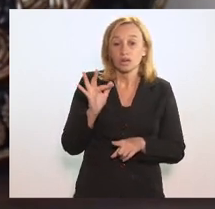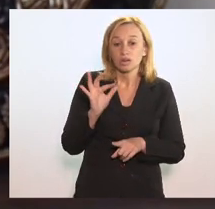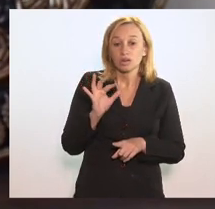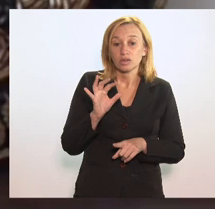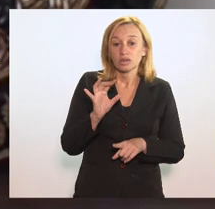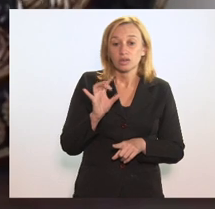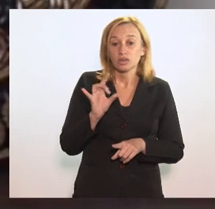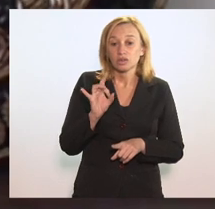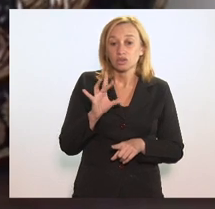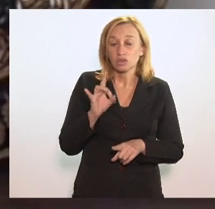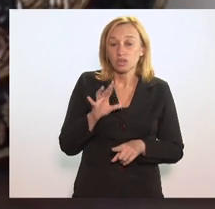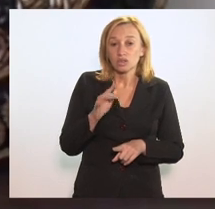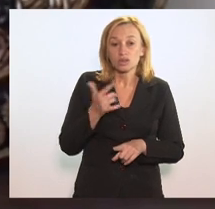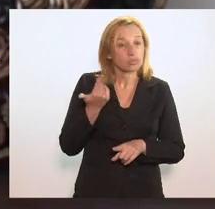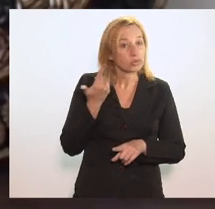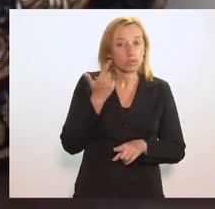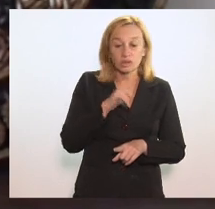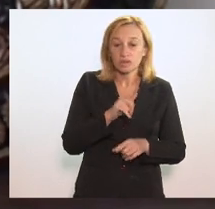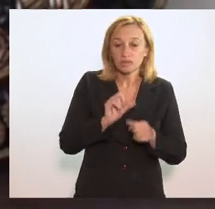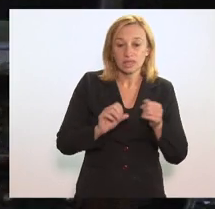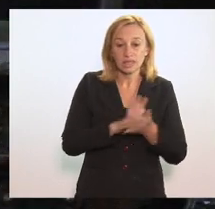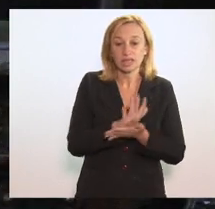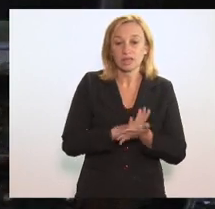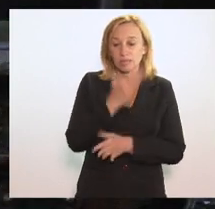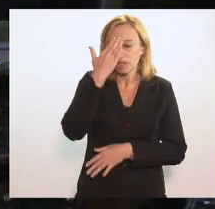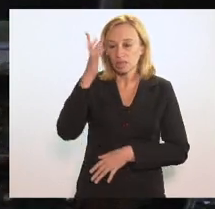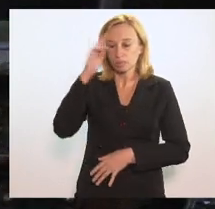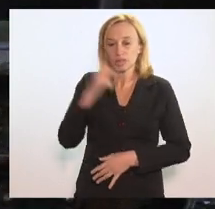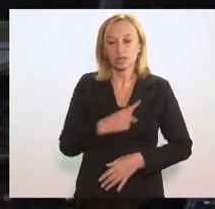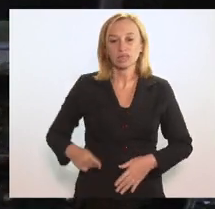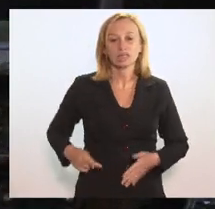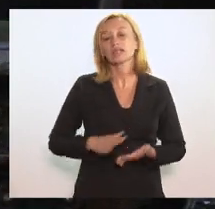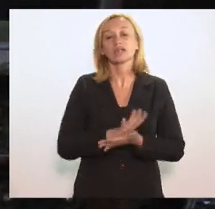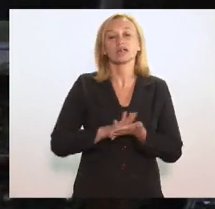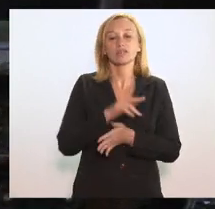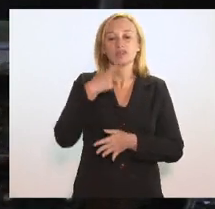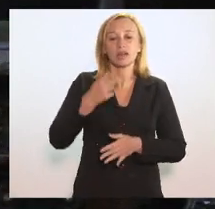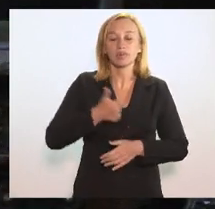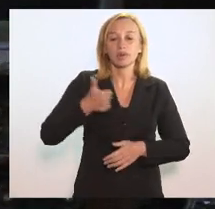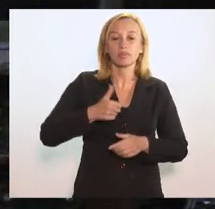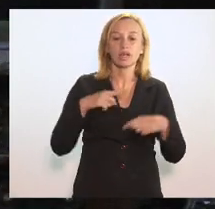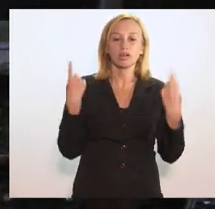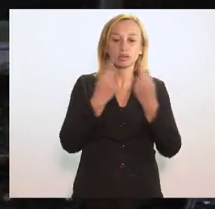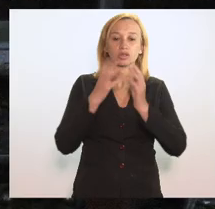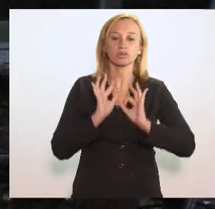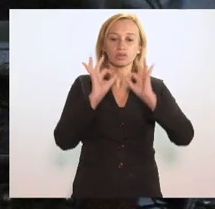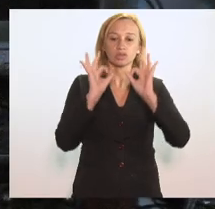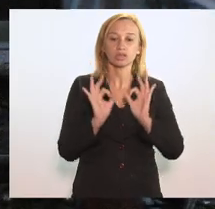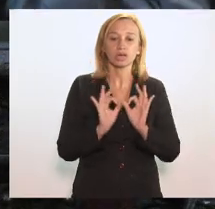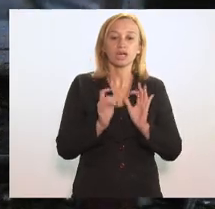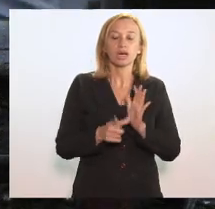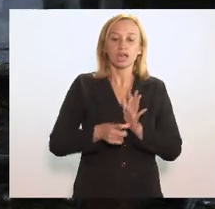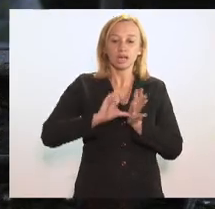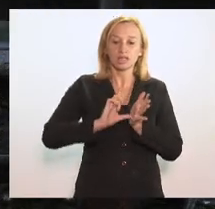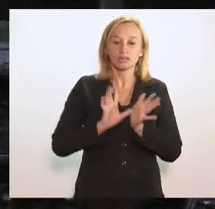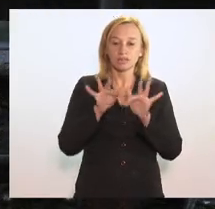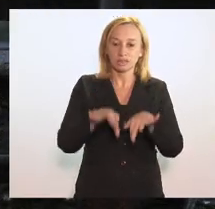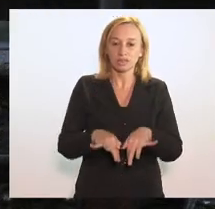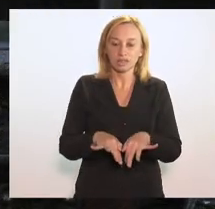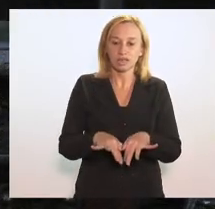fazer. Obrigado, presidente. Nada mais a tratar na primeira sessão extraordinária. Presidente, antes de encerrar a